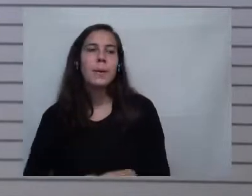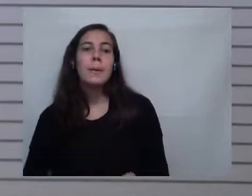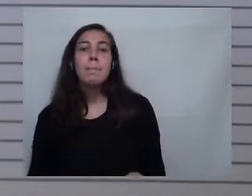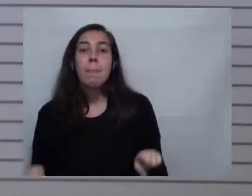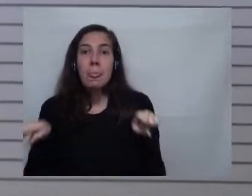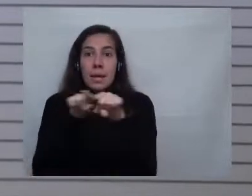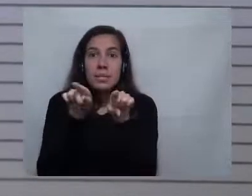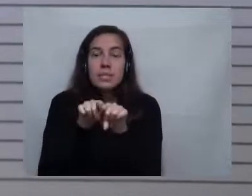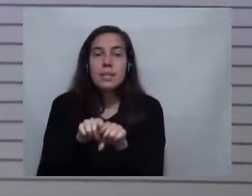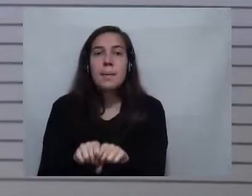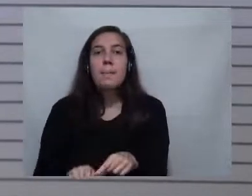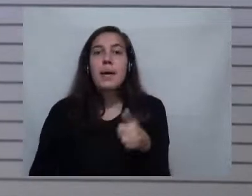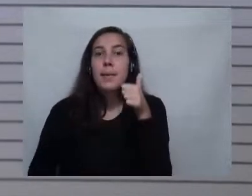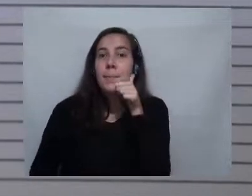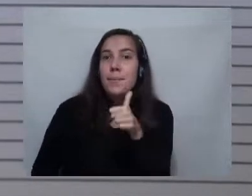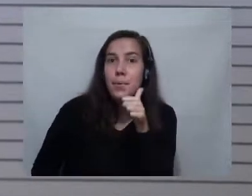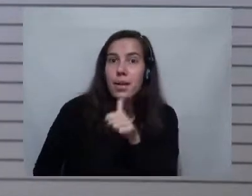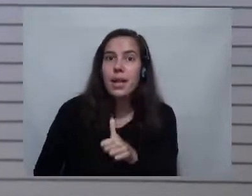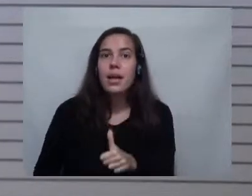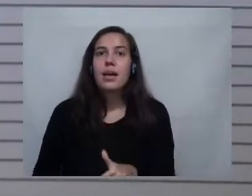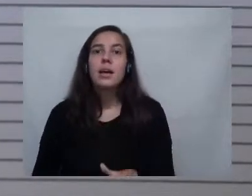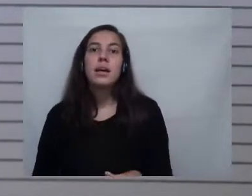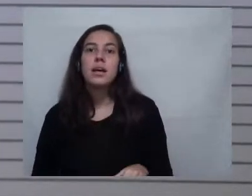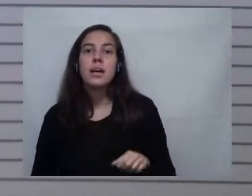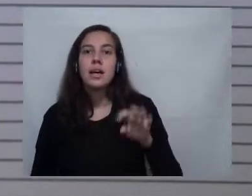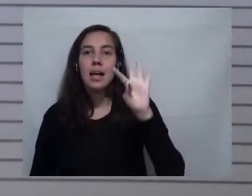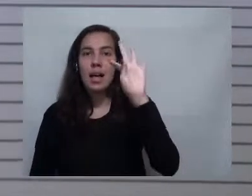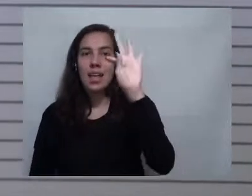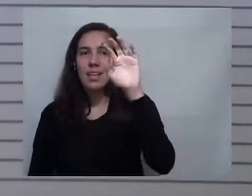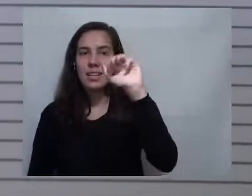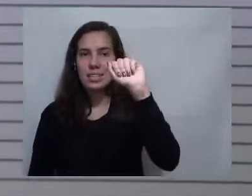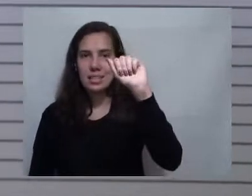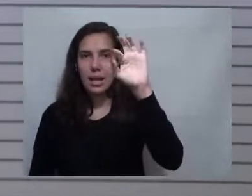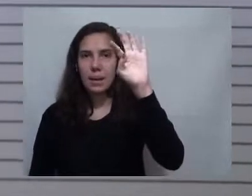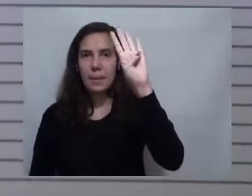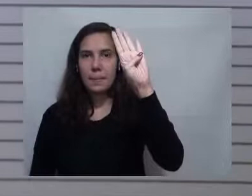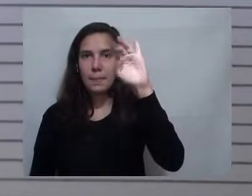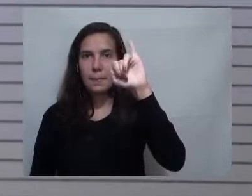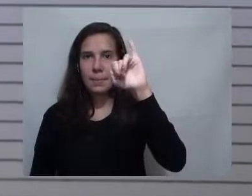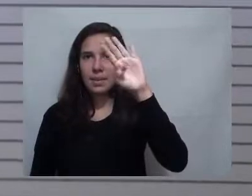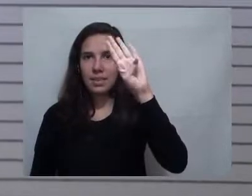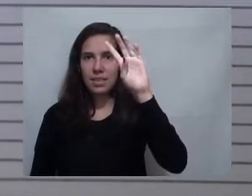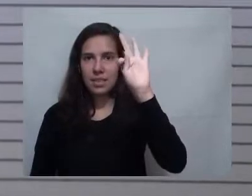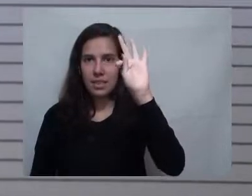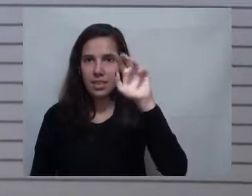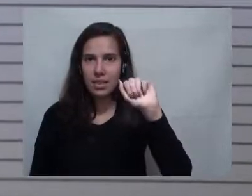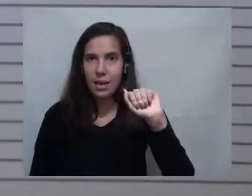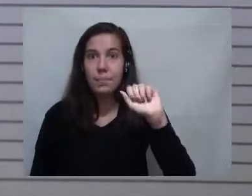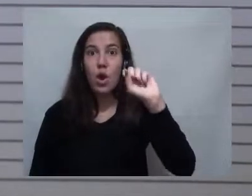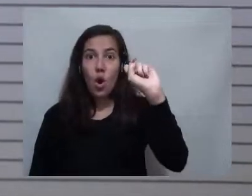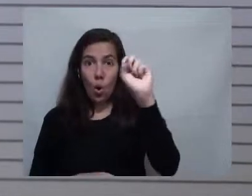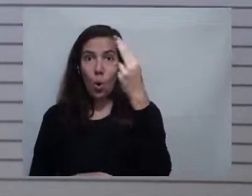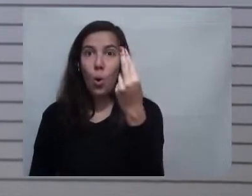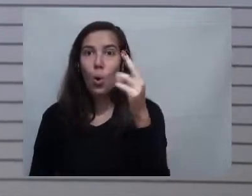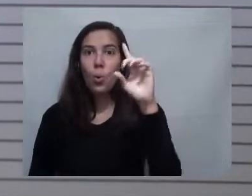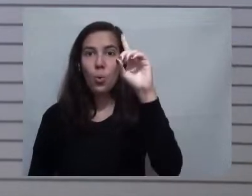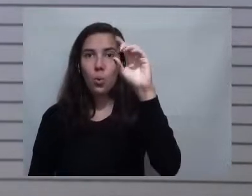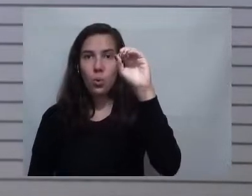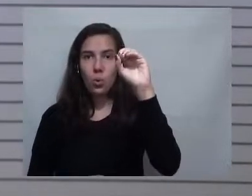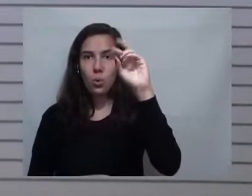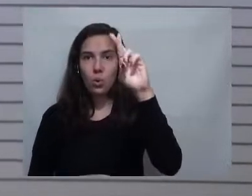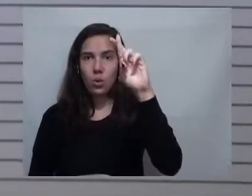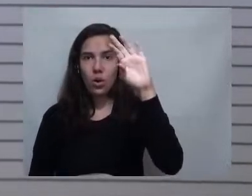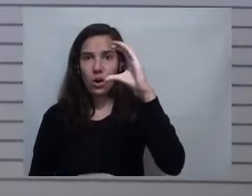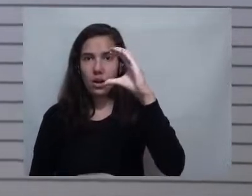nome este que traduzido quer dizer dorcas era ela notável pelas boas obras e esmolas que